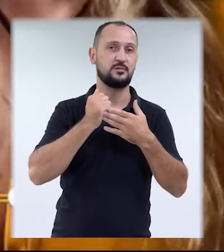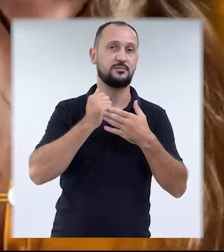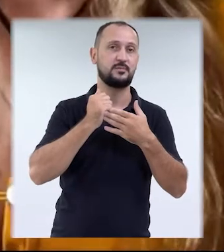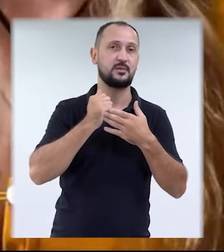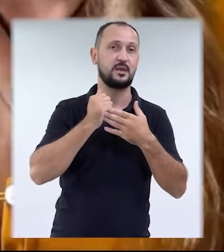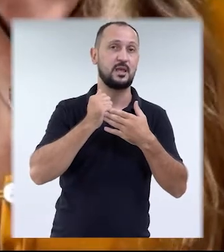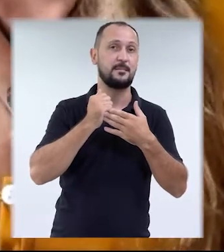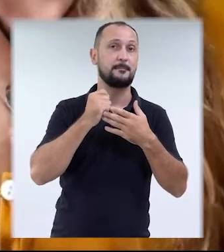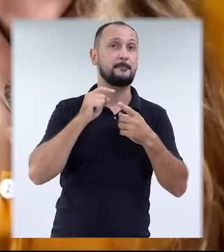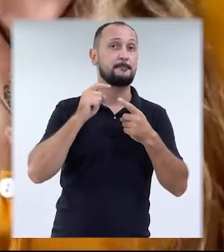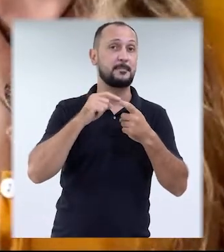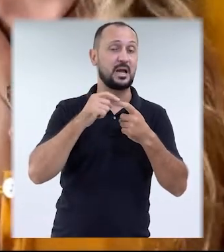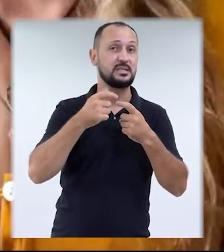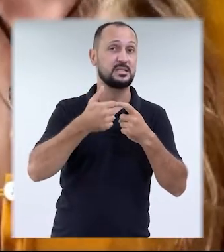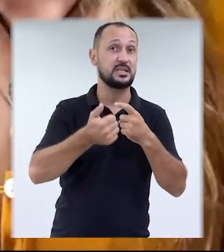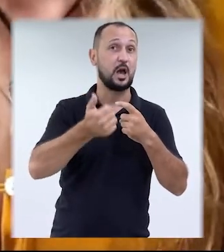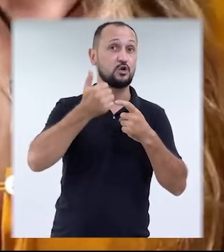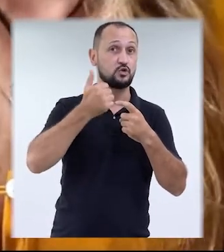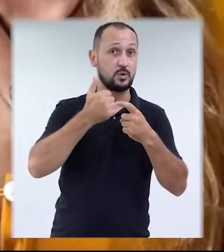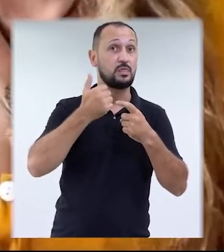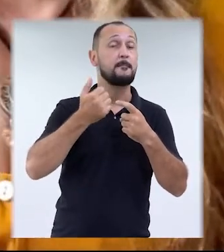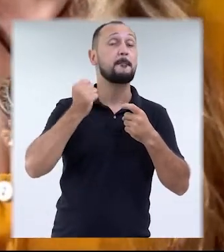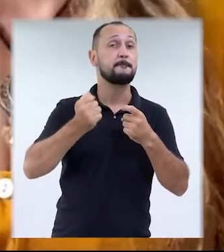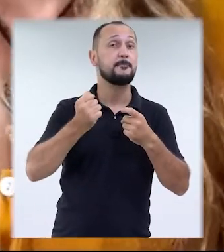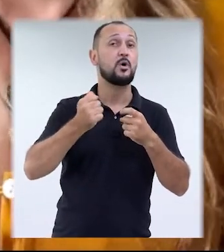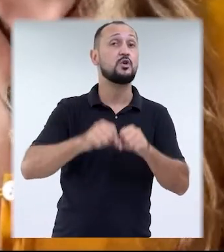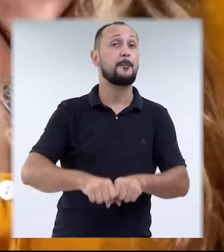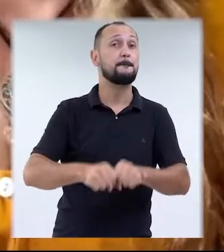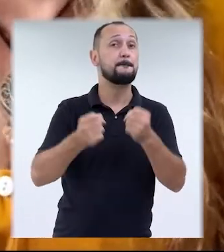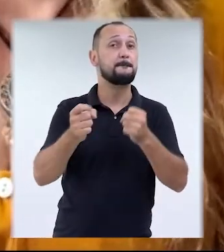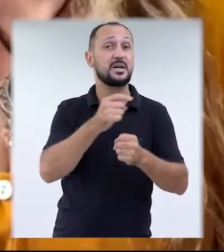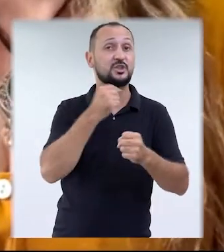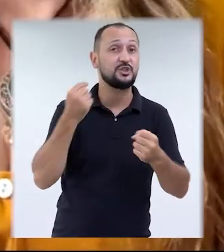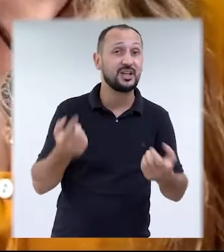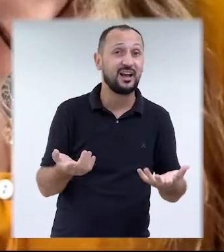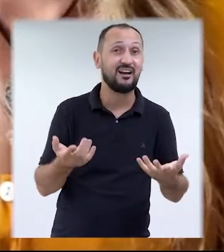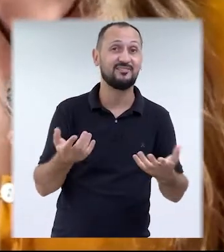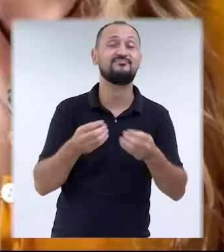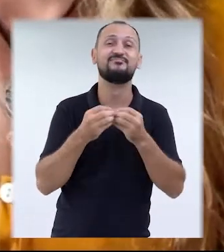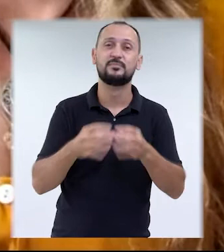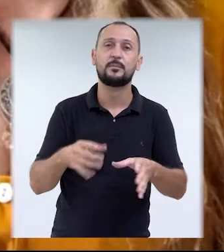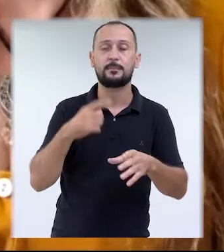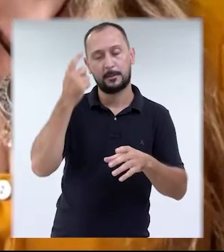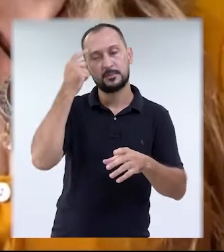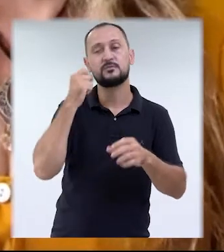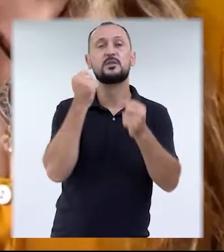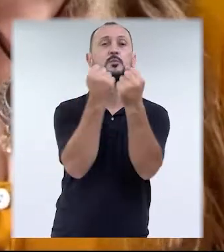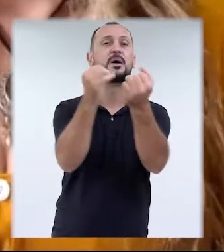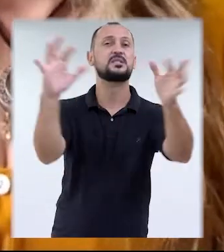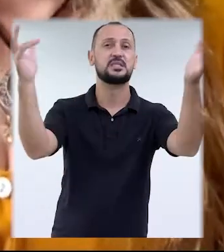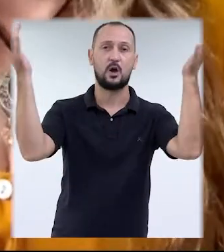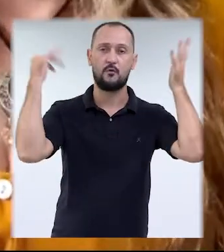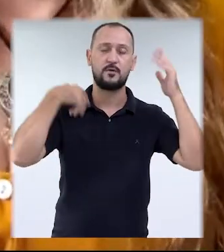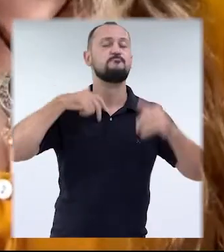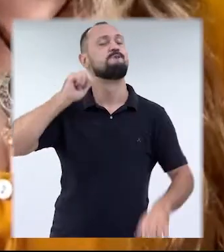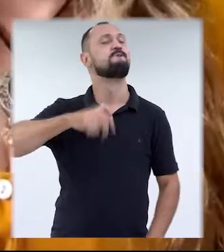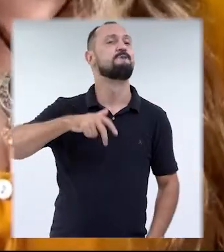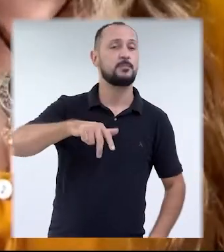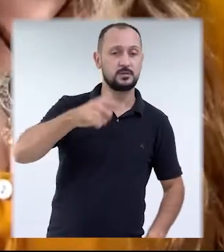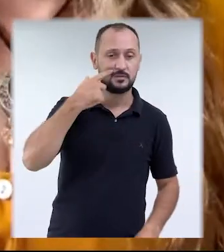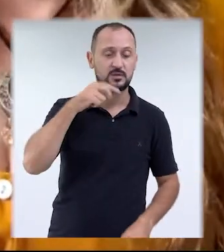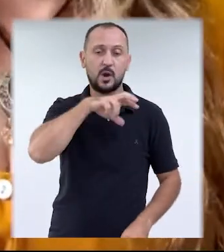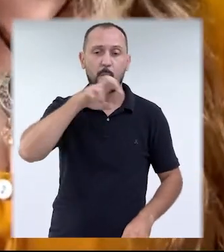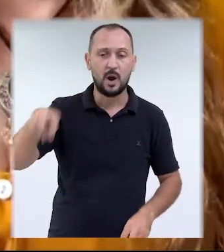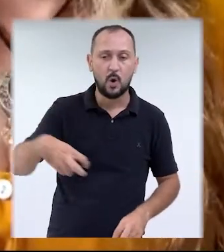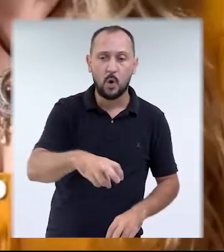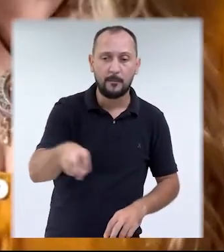mesmo tempo eles também podem ser mortais. Então vamos imaginar como se a gente fosse entrar numa selva, né? Se você se deparar